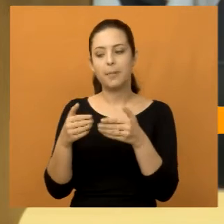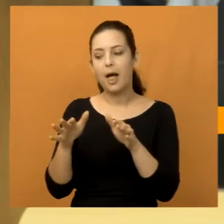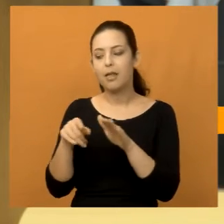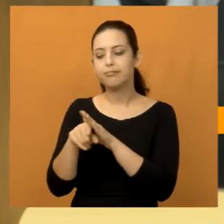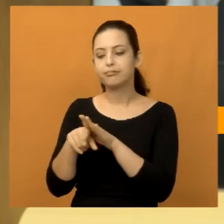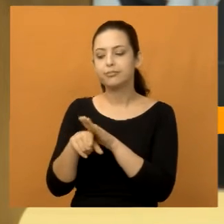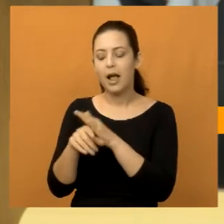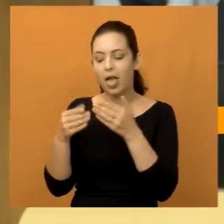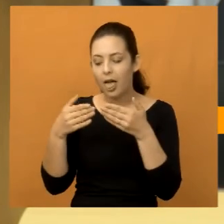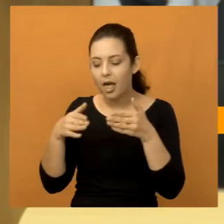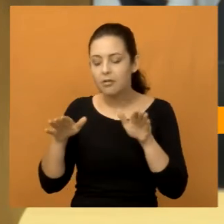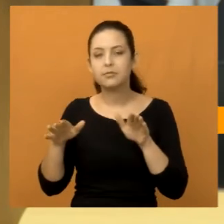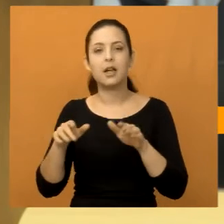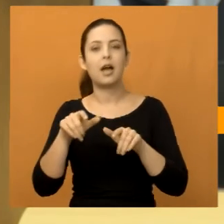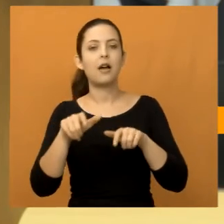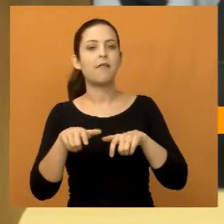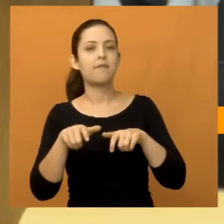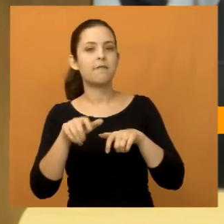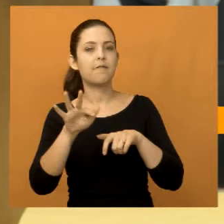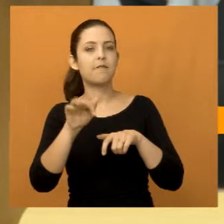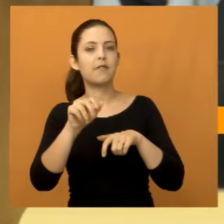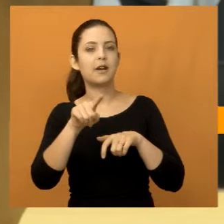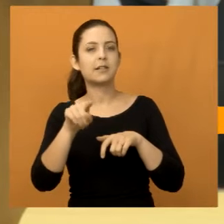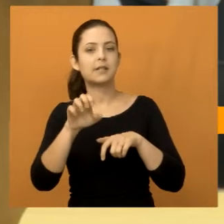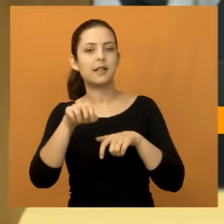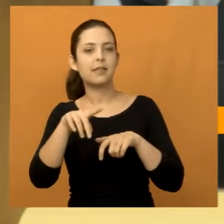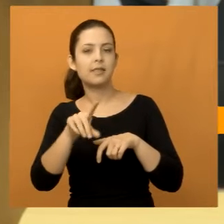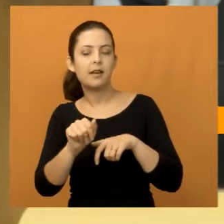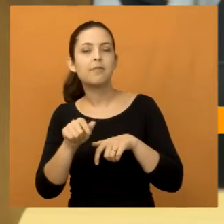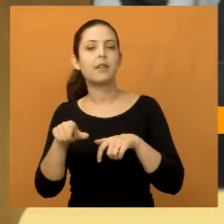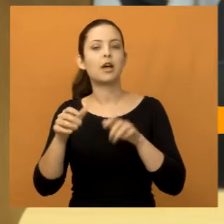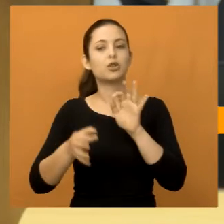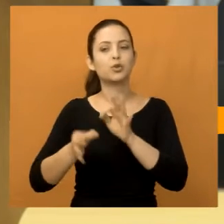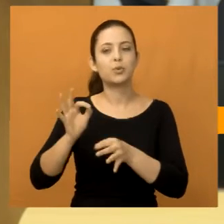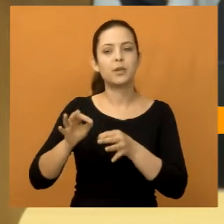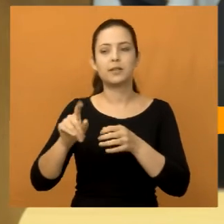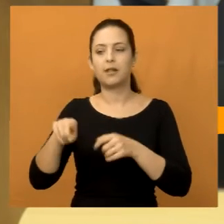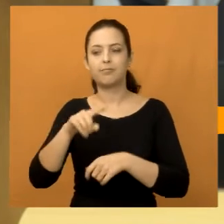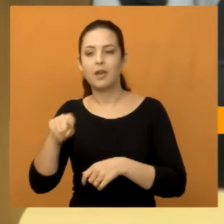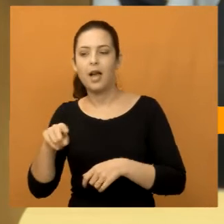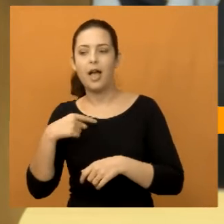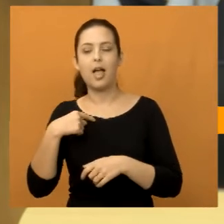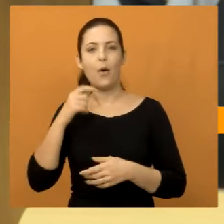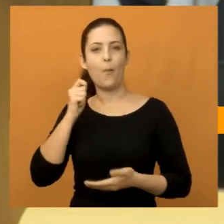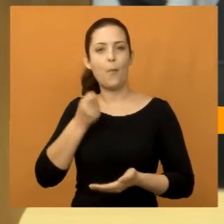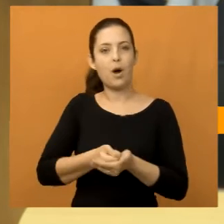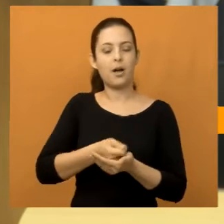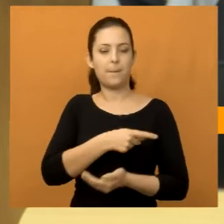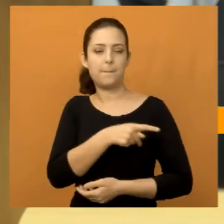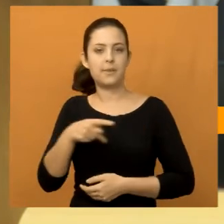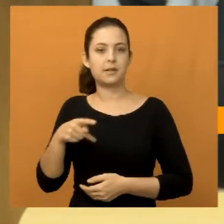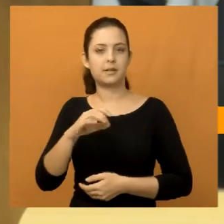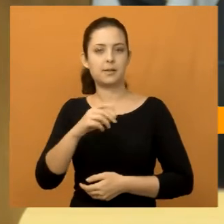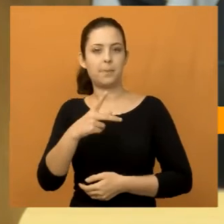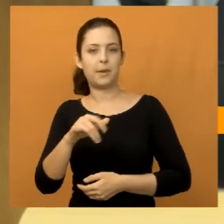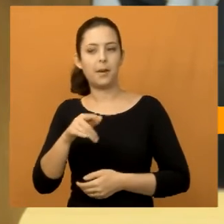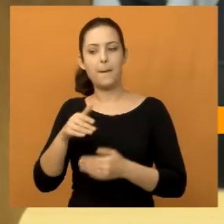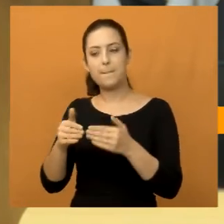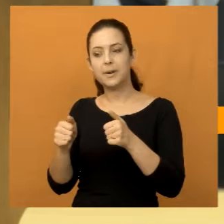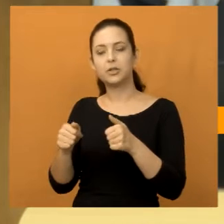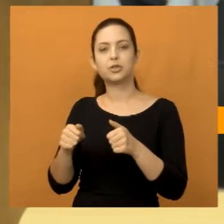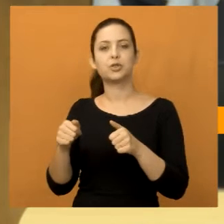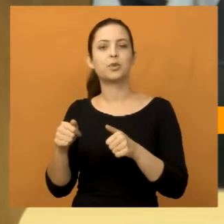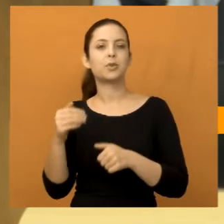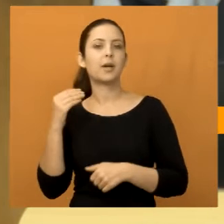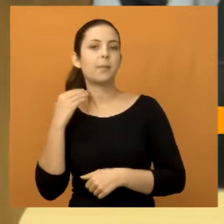pediu na vara da Fazenda, foi negada pela juíza, e depois a juíza, daí eu determinei como presidente da CPI, pedindo um